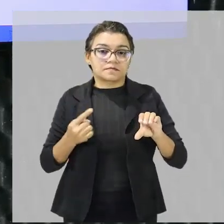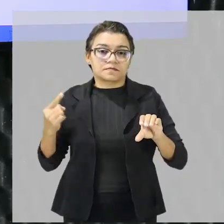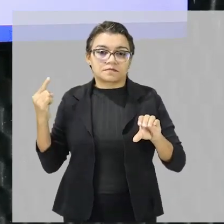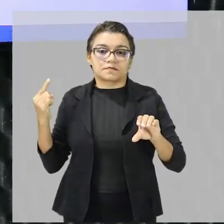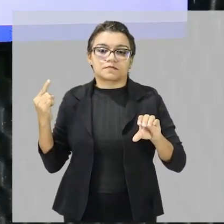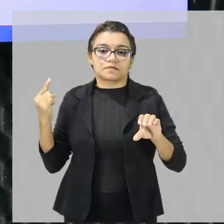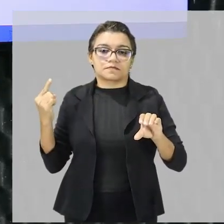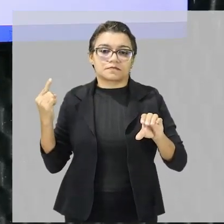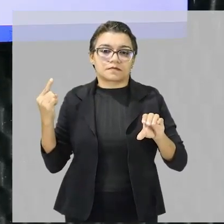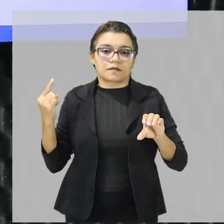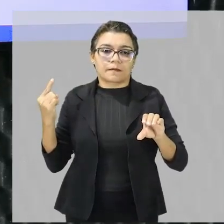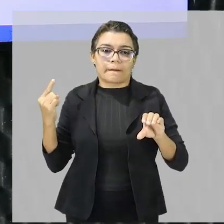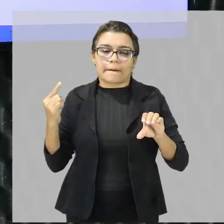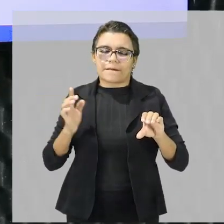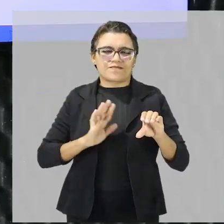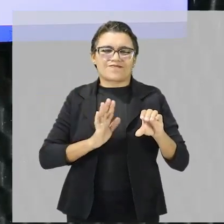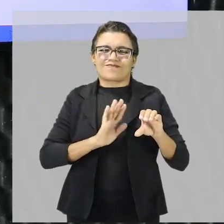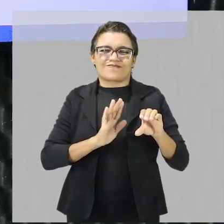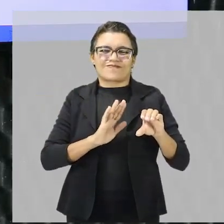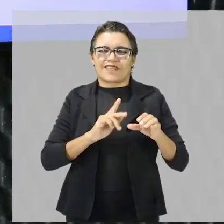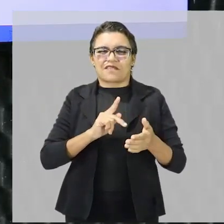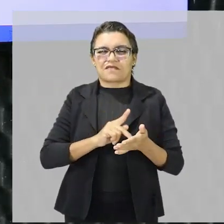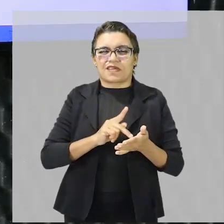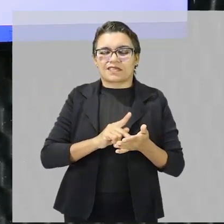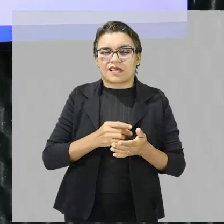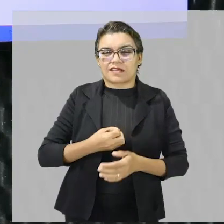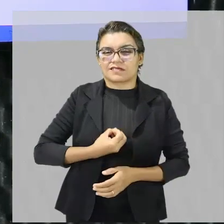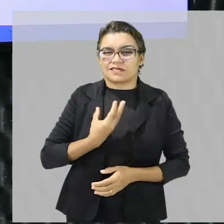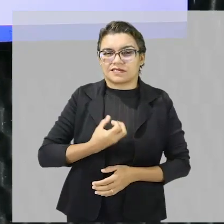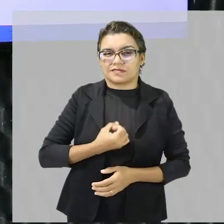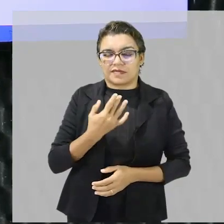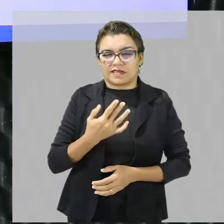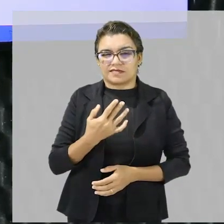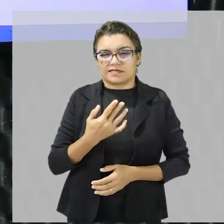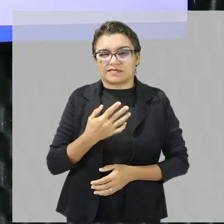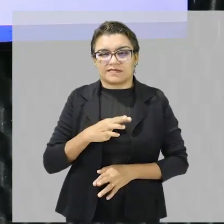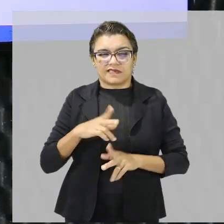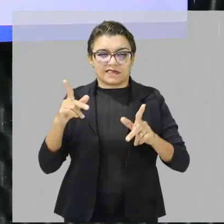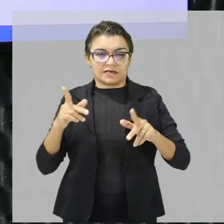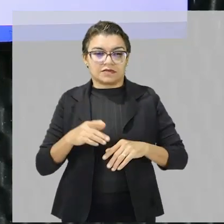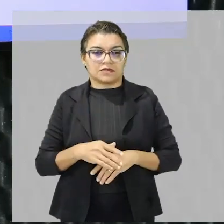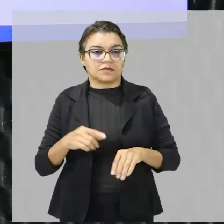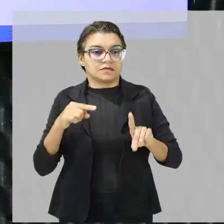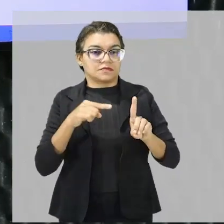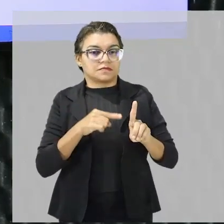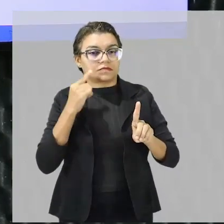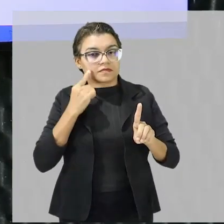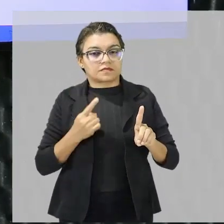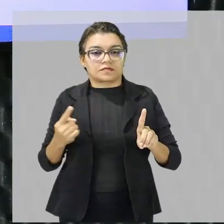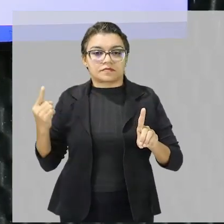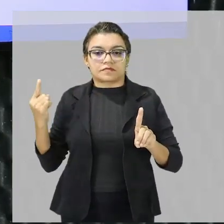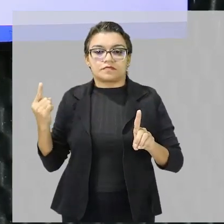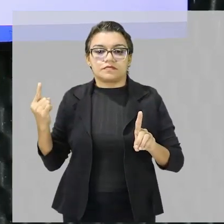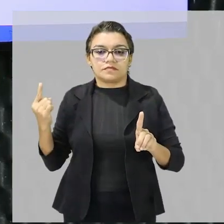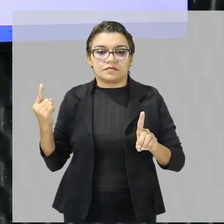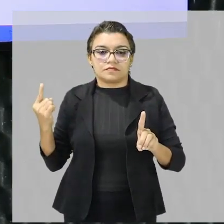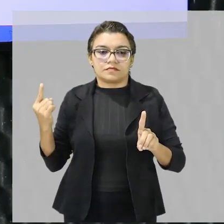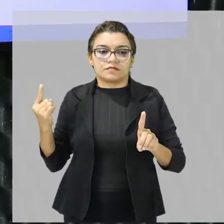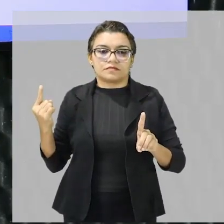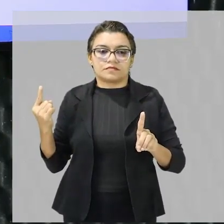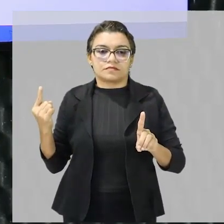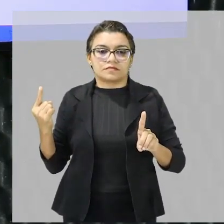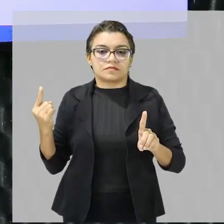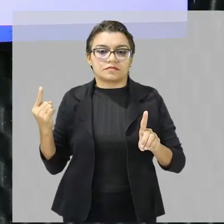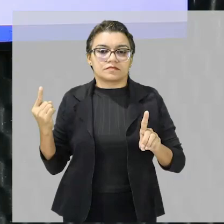filosófico expressa a verdade. Não, a verdade é expressa a partir desse consenso. Técnica científica que aumenta o poder do